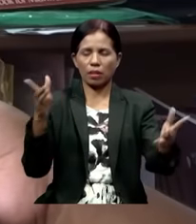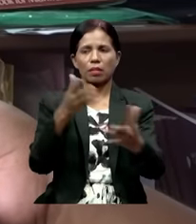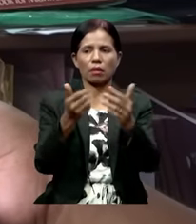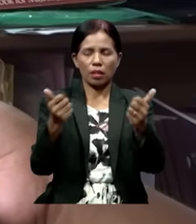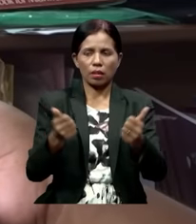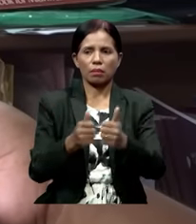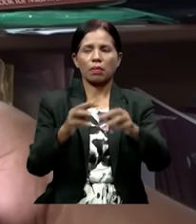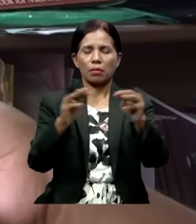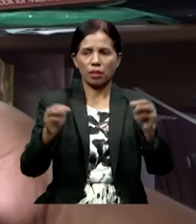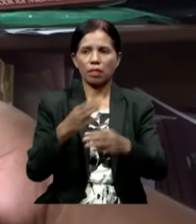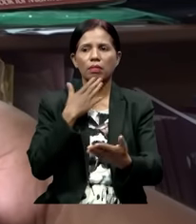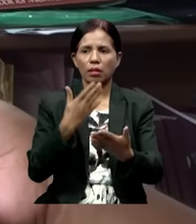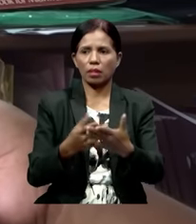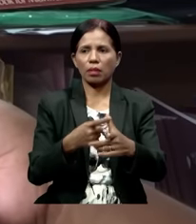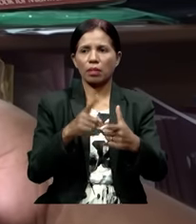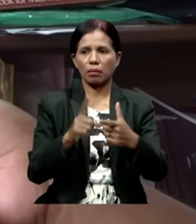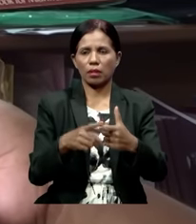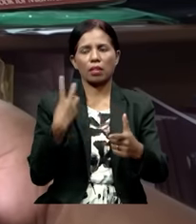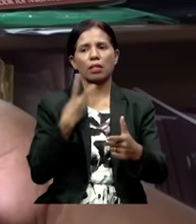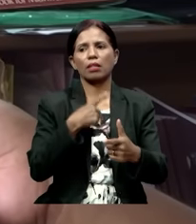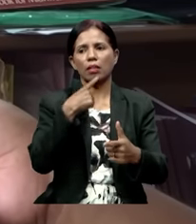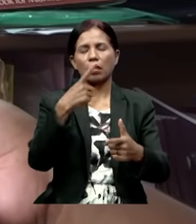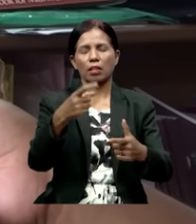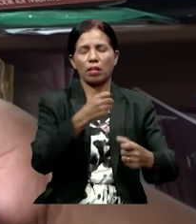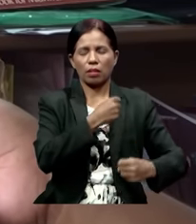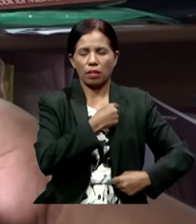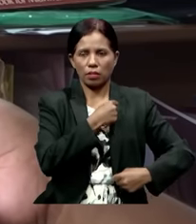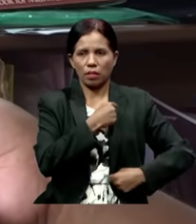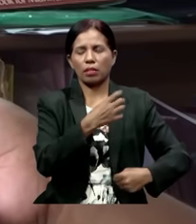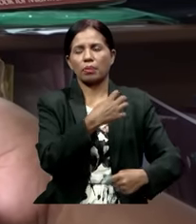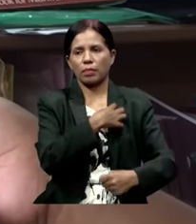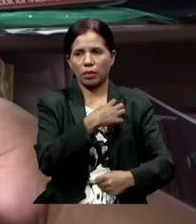a arte rituais dia, depois está condena, mas está nas forças armadas não vê.